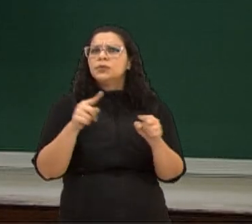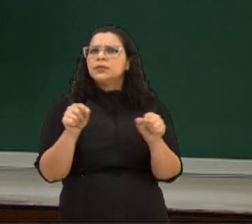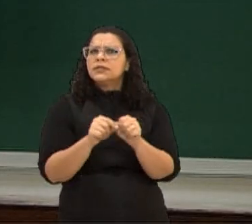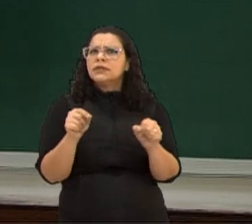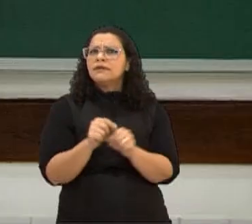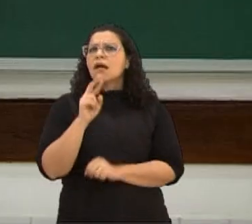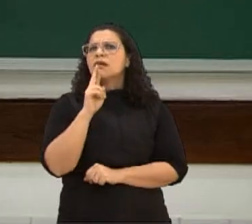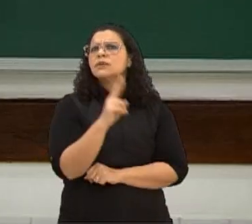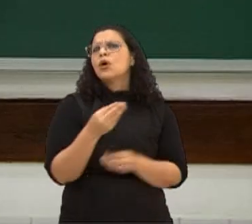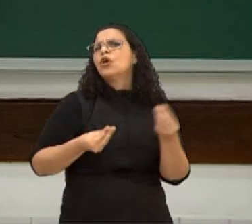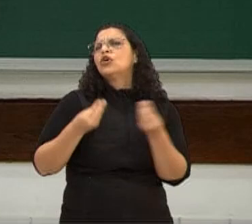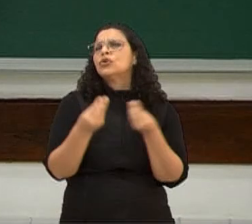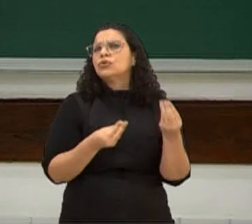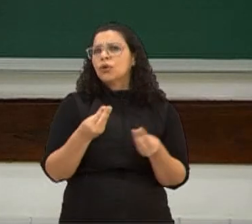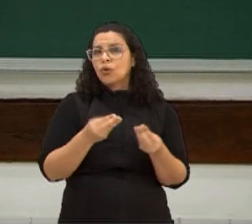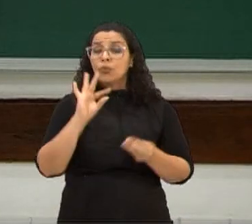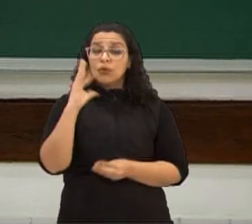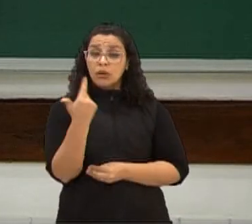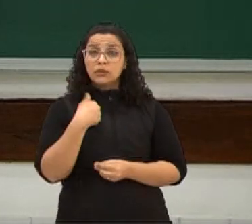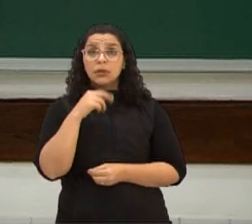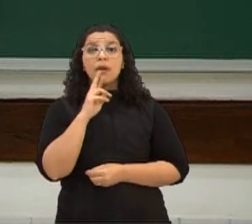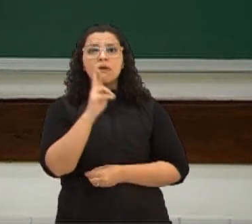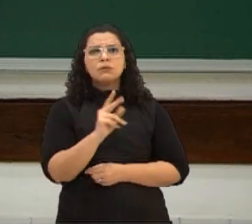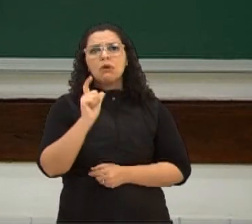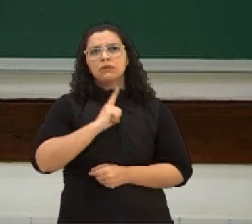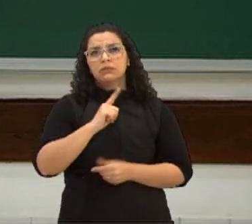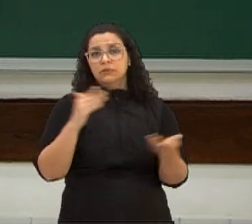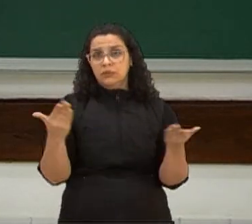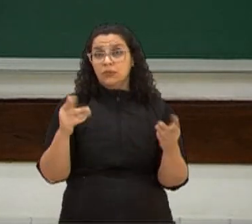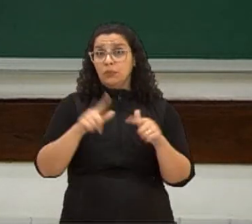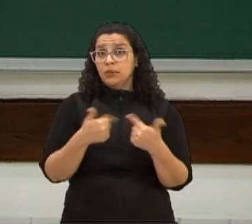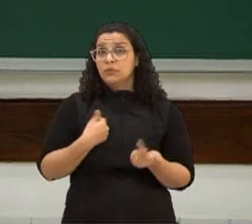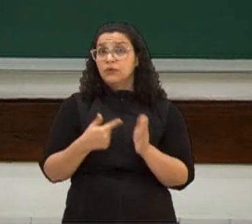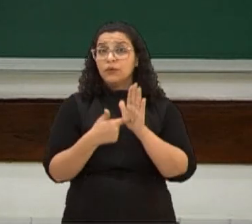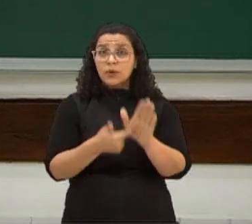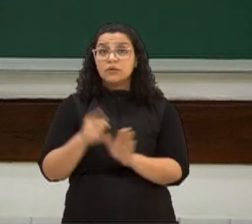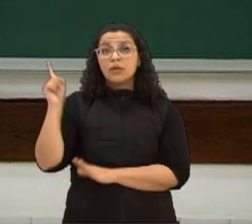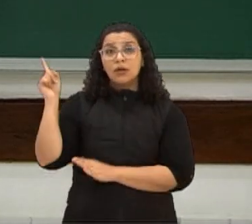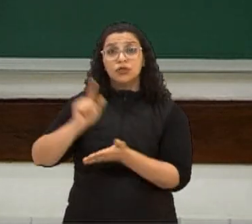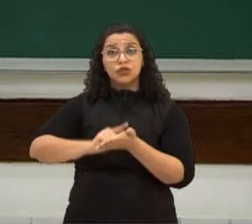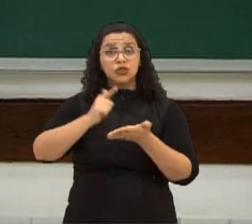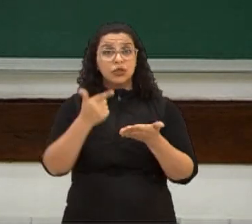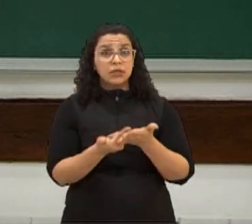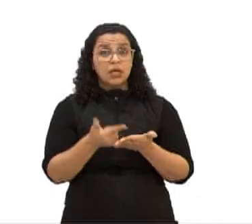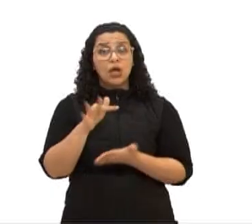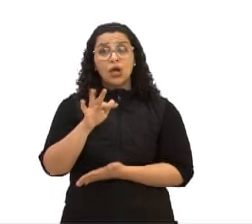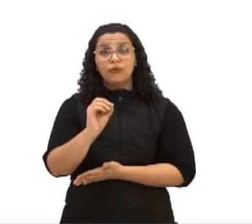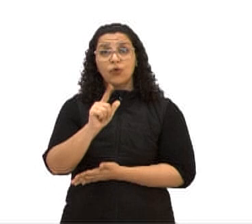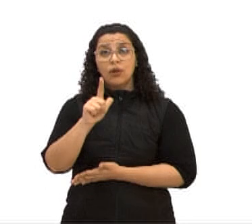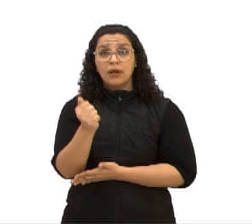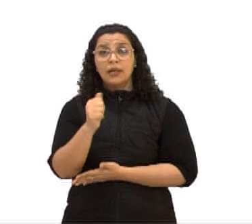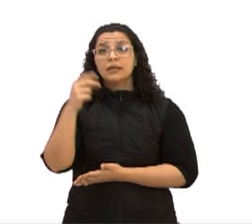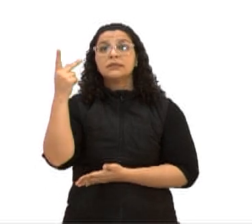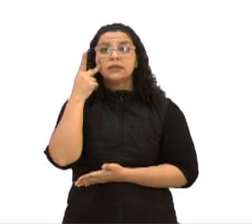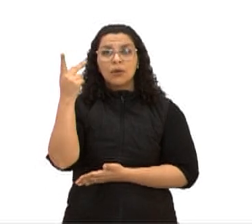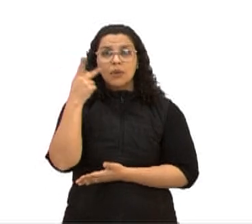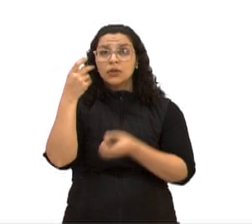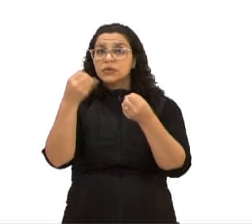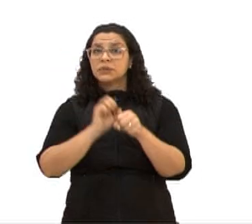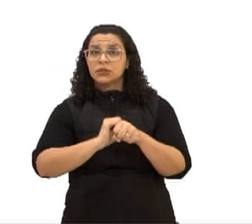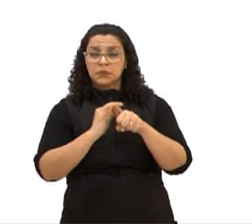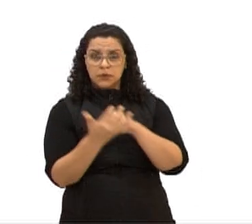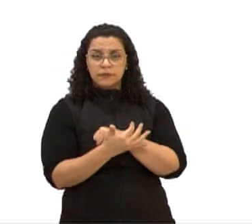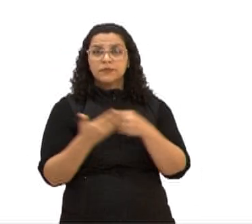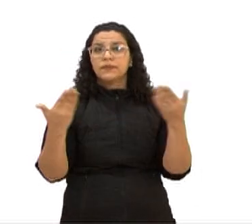ele está respondendo? O que aconteceu? Então, trouxe para vocês uma que saiu no jornal Folha de São Paulo, que falava sobre o